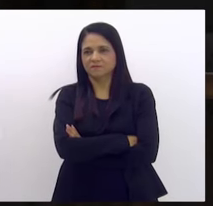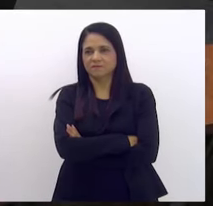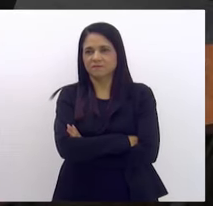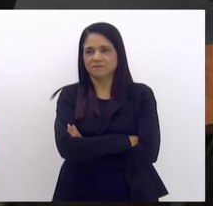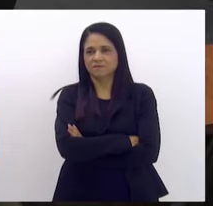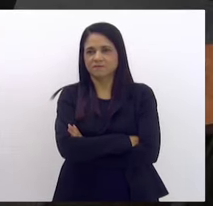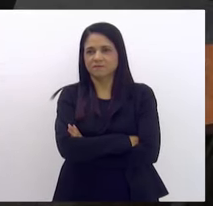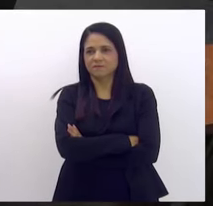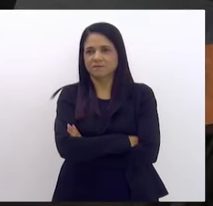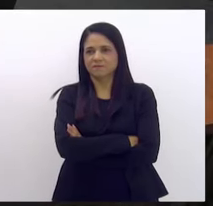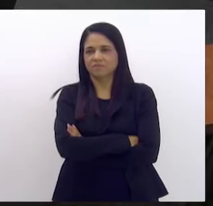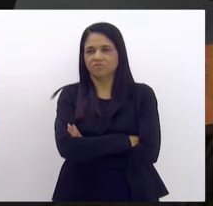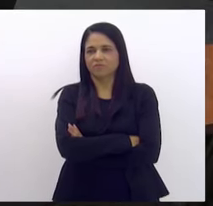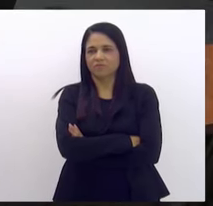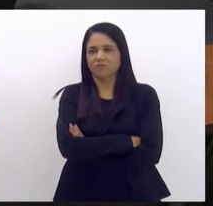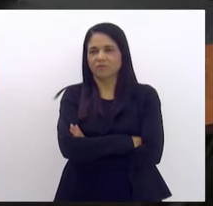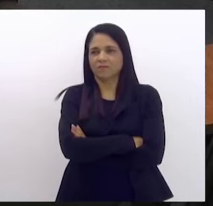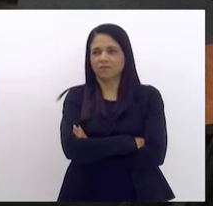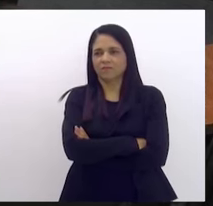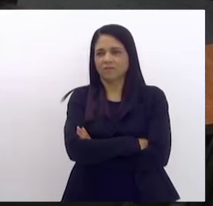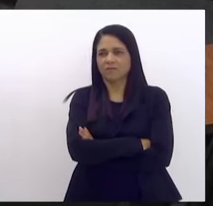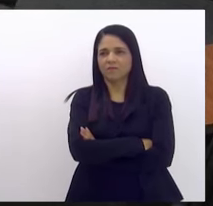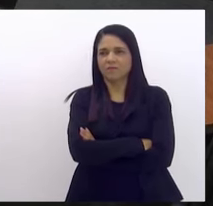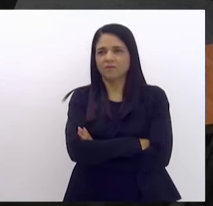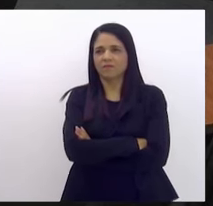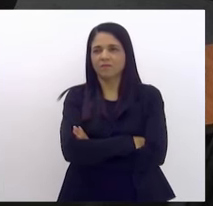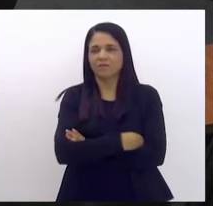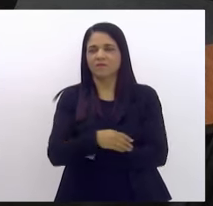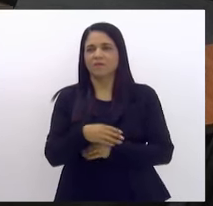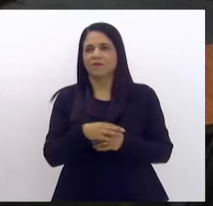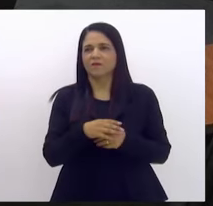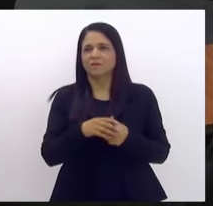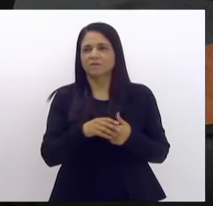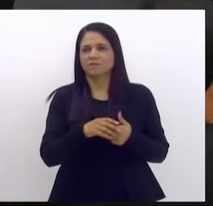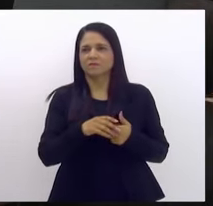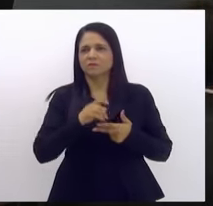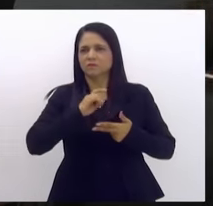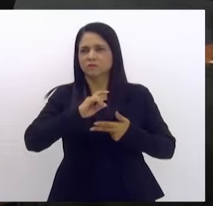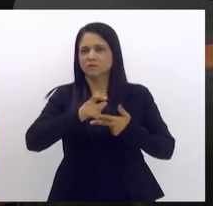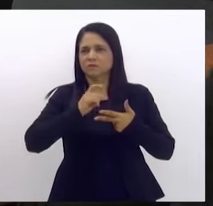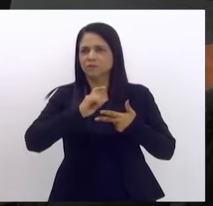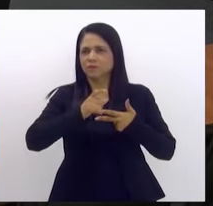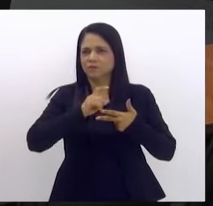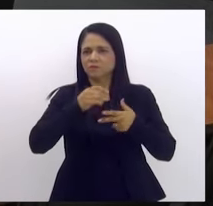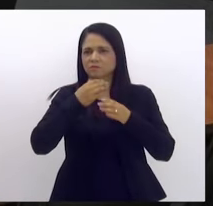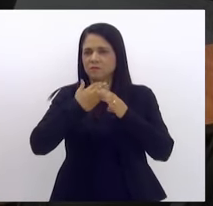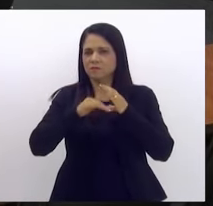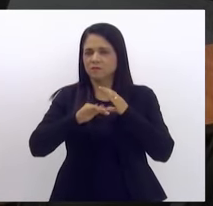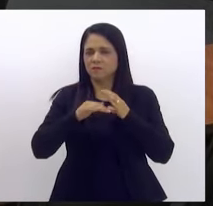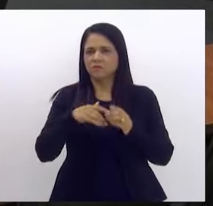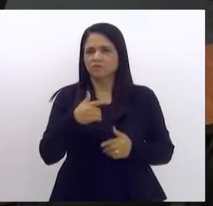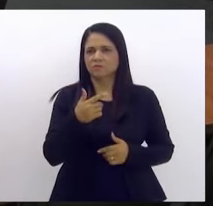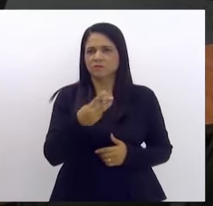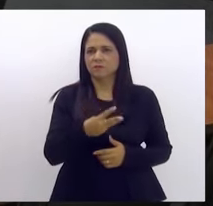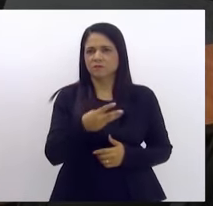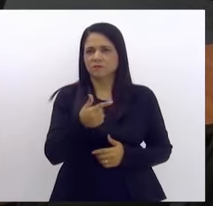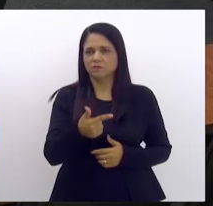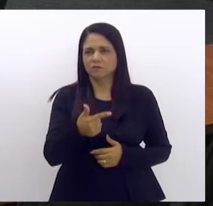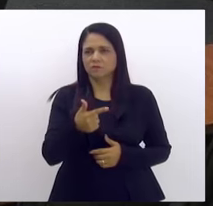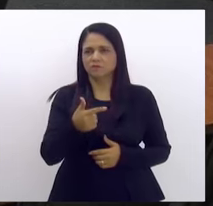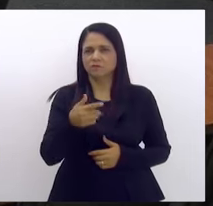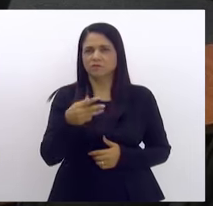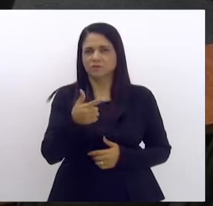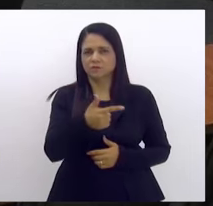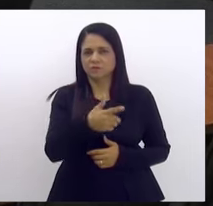Lei 2517, de autoria do Poder Executivo, mensagem 3223, que